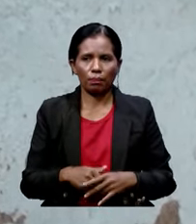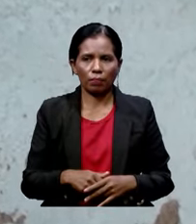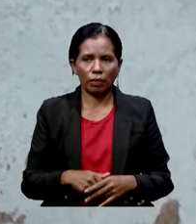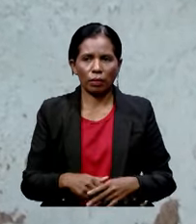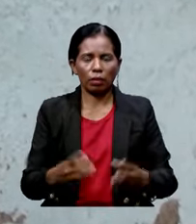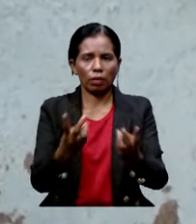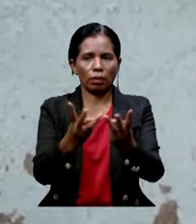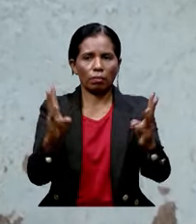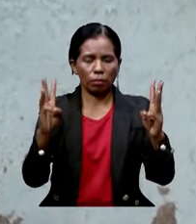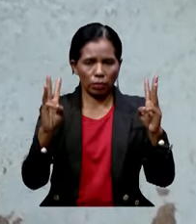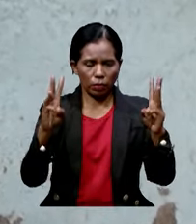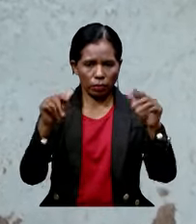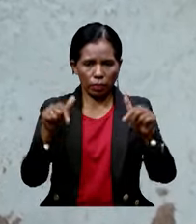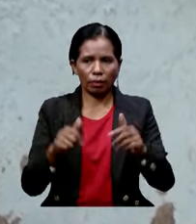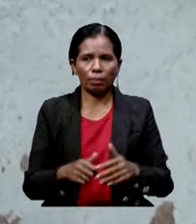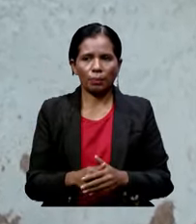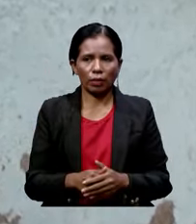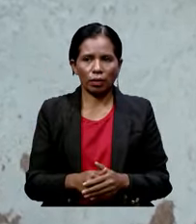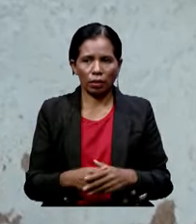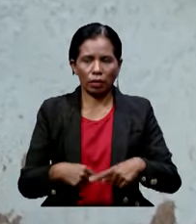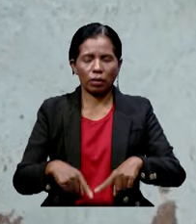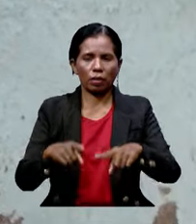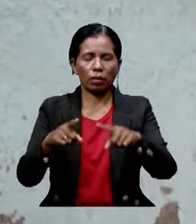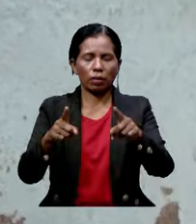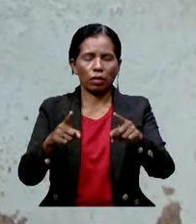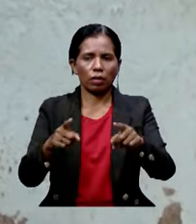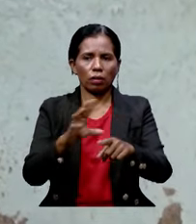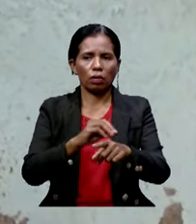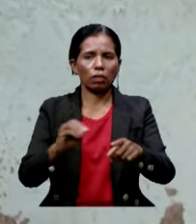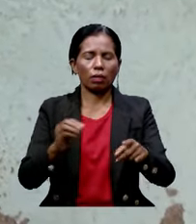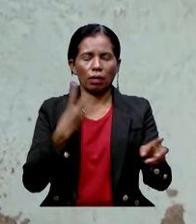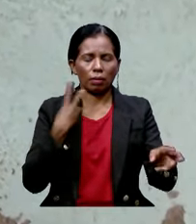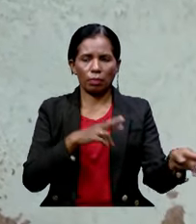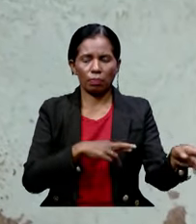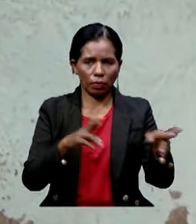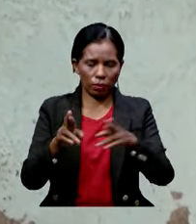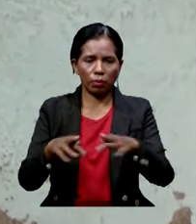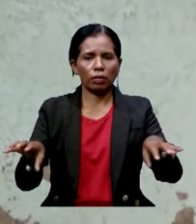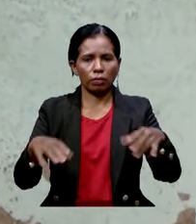moro ne. Por isso aí toba sira a mil e a estrada, a mil pronto para cooperar.